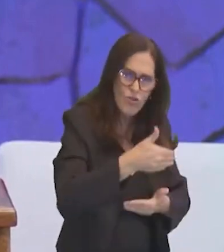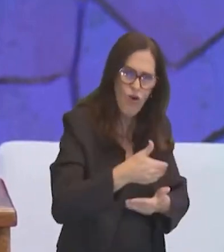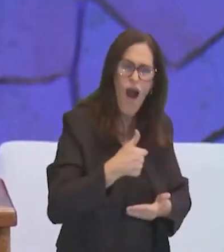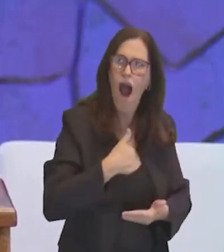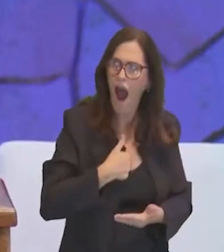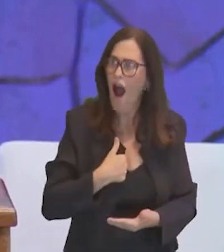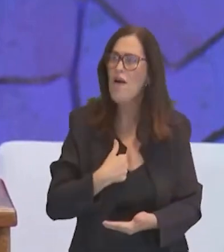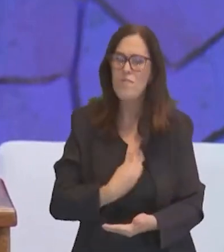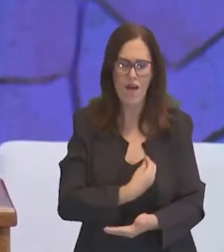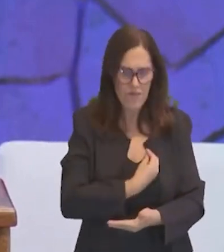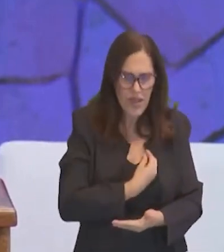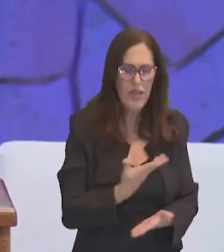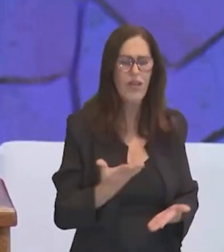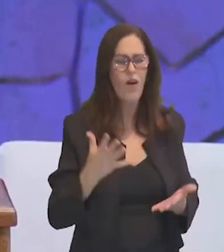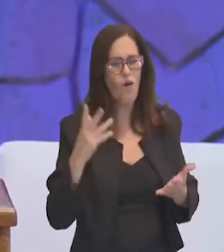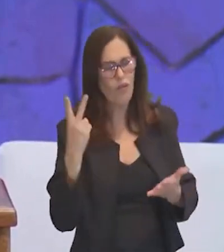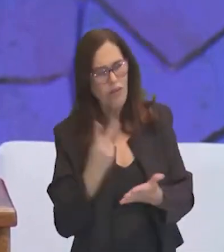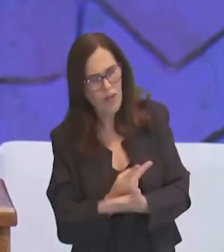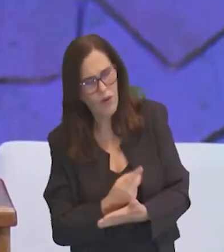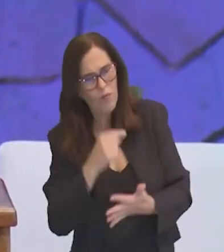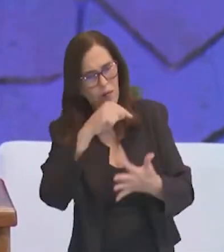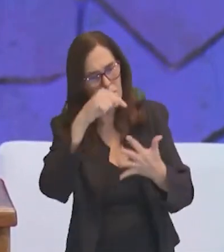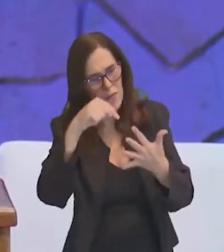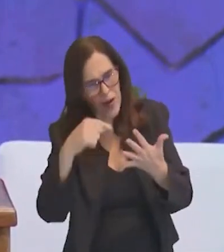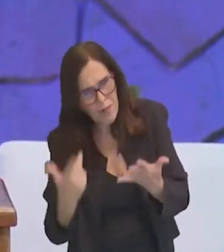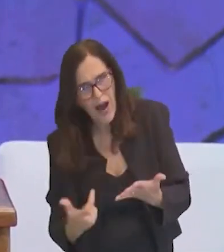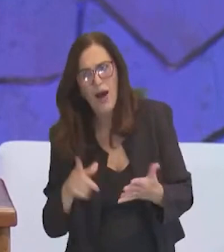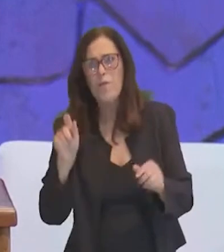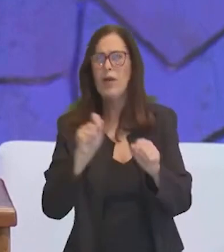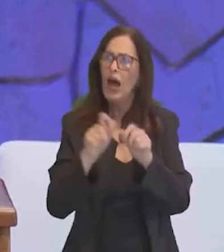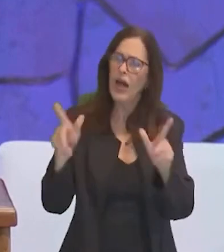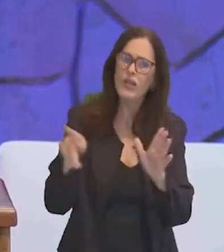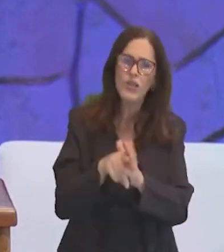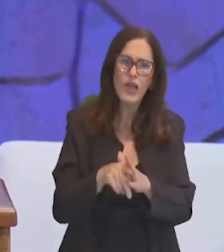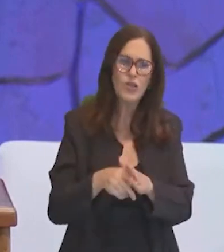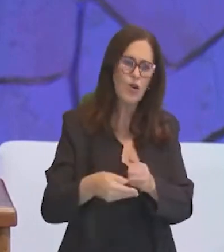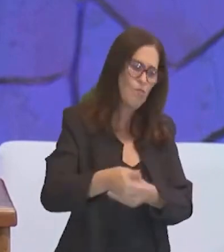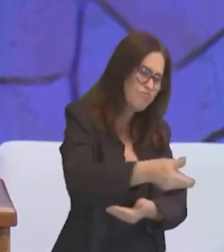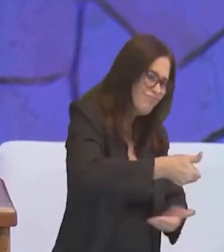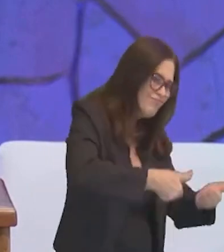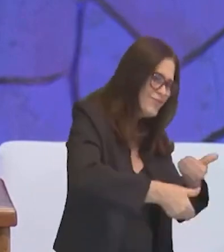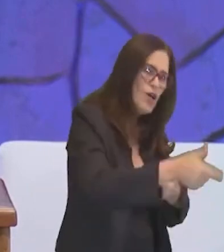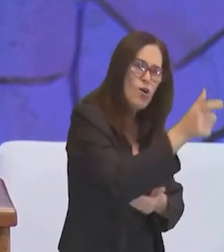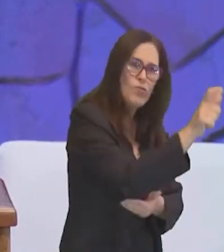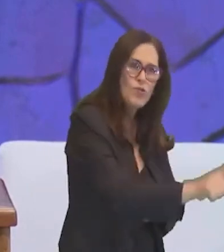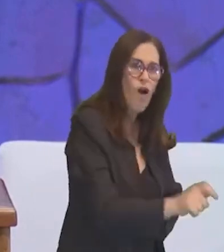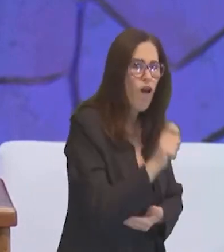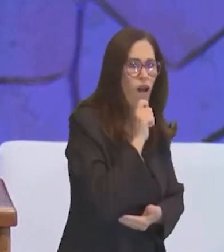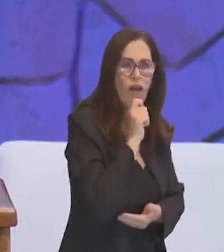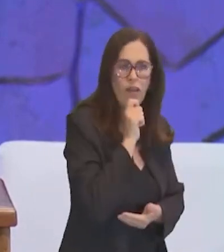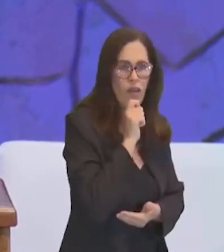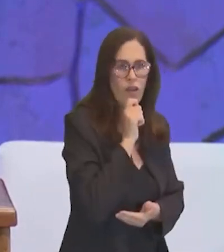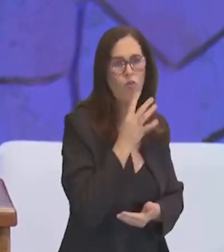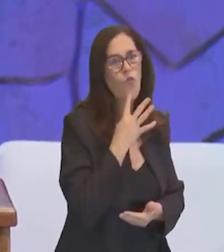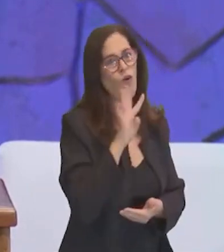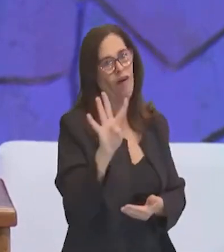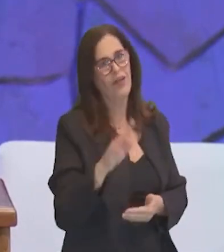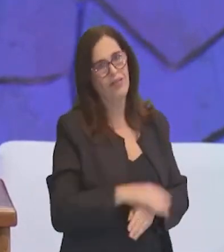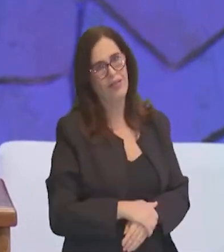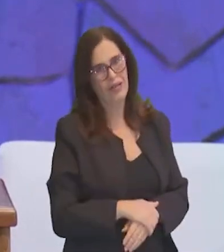Não precisamos ir longe. Às vezes, dentro da nossa casa, existem